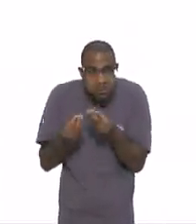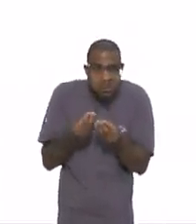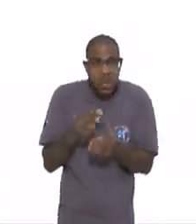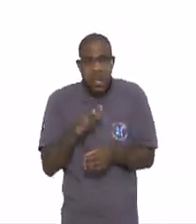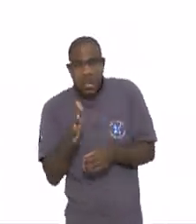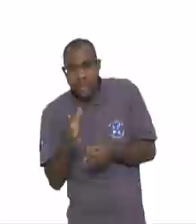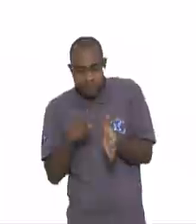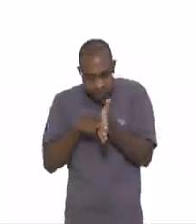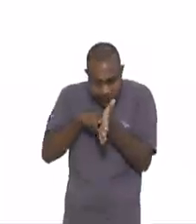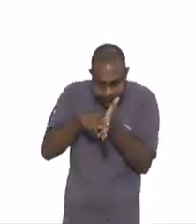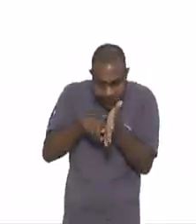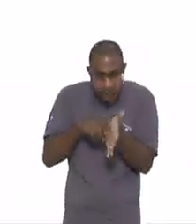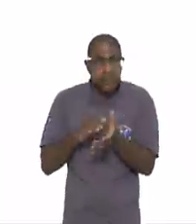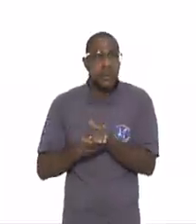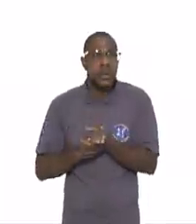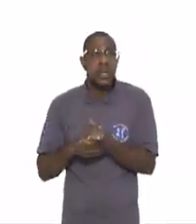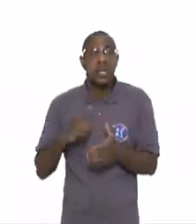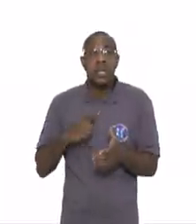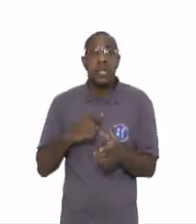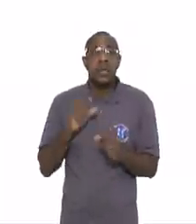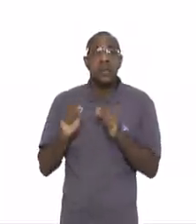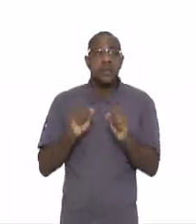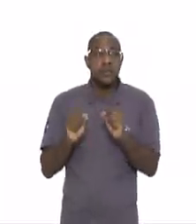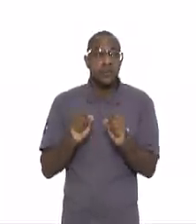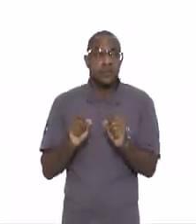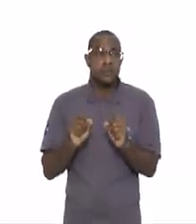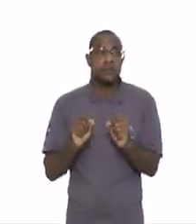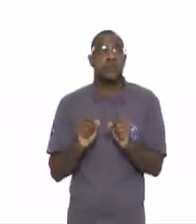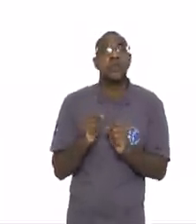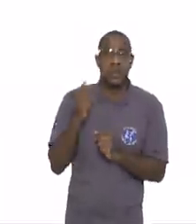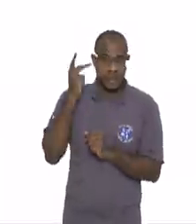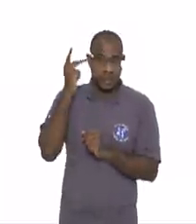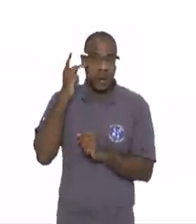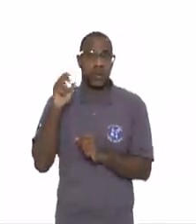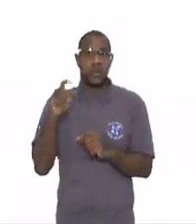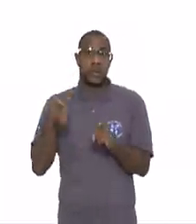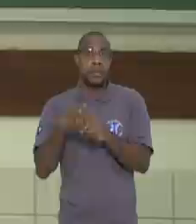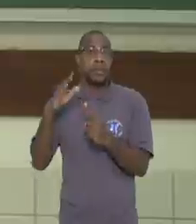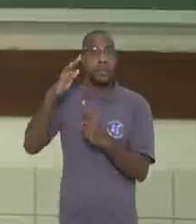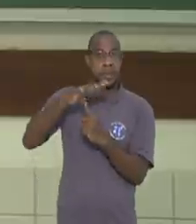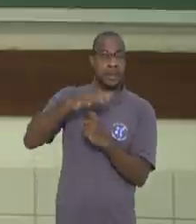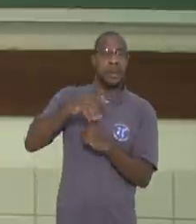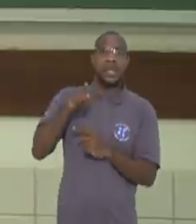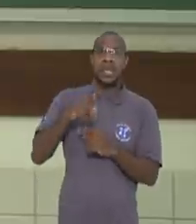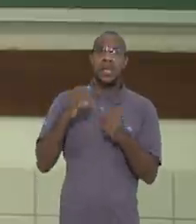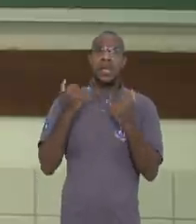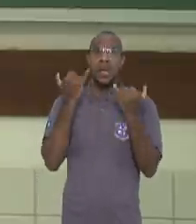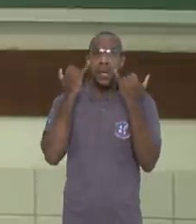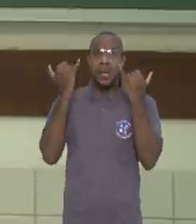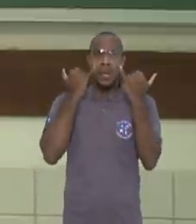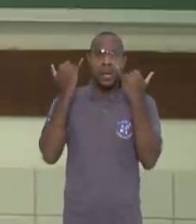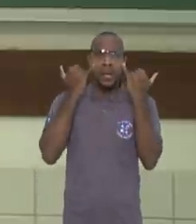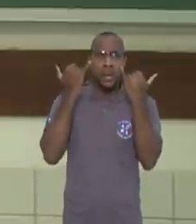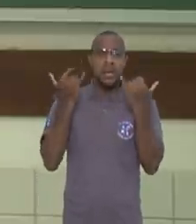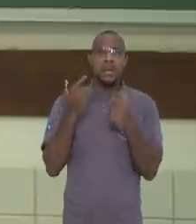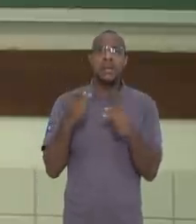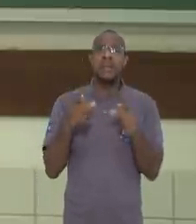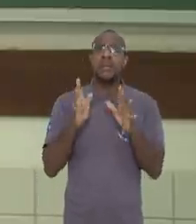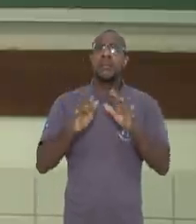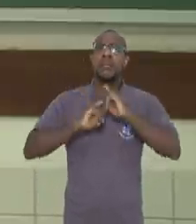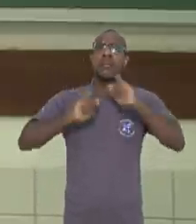moderadas, obtidas através das instituições de São Paulo e Paraná. Gente, essa notícia aqui, inclusive, falou no